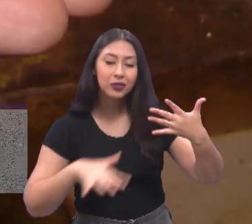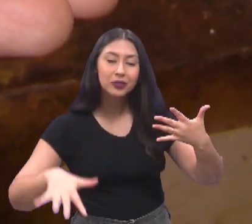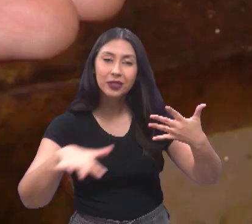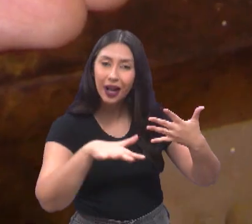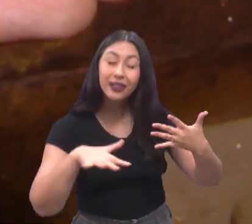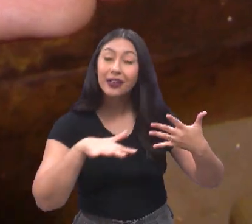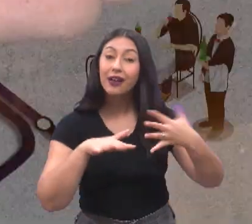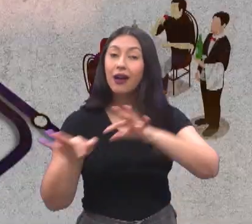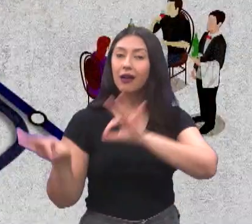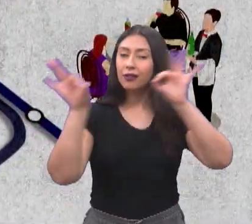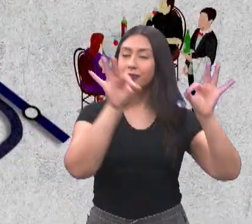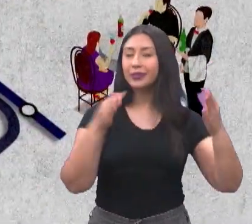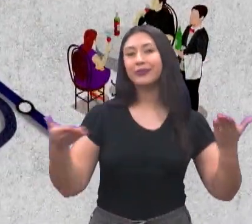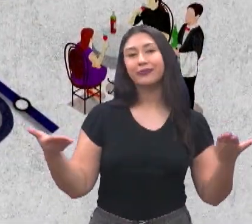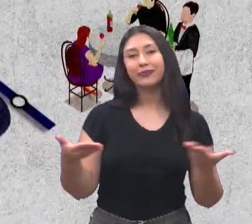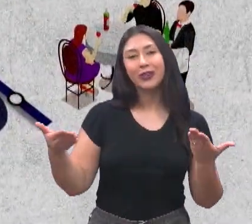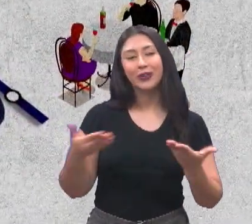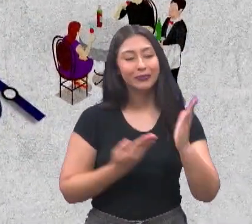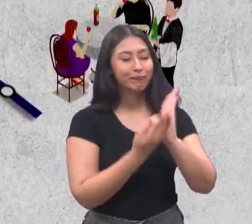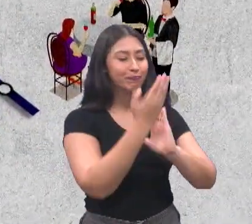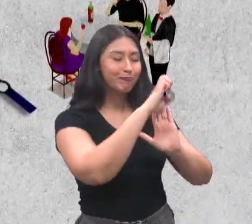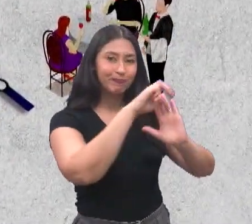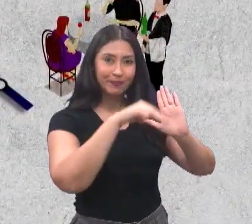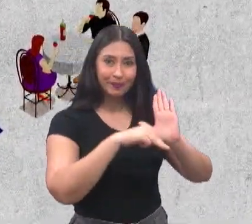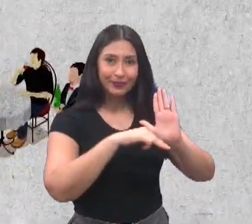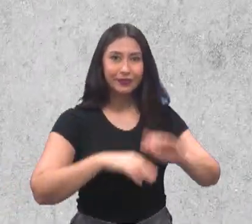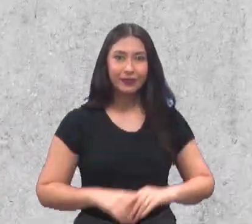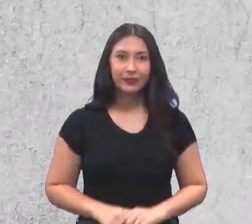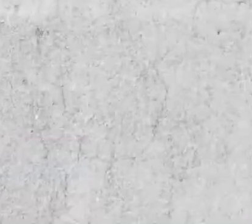joias você confere a partir de agora no Estação Mercado.